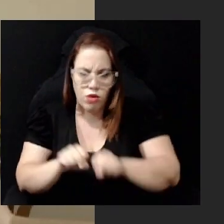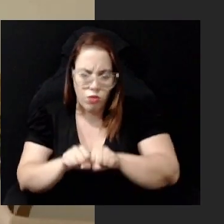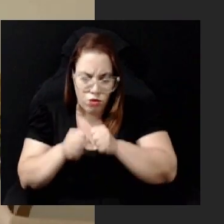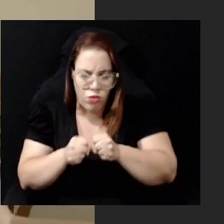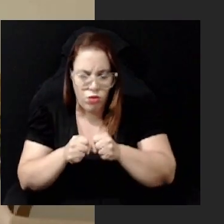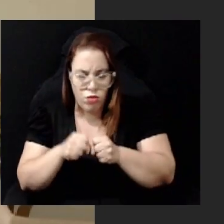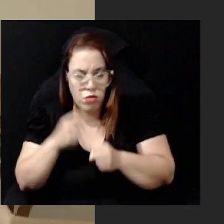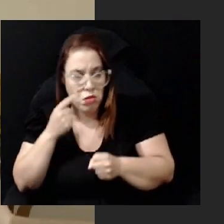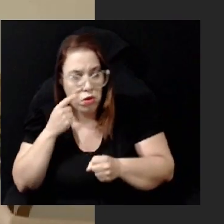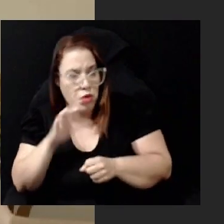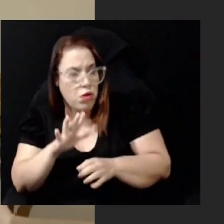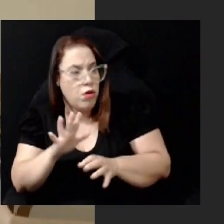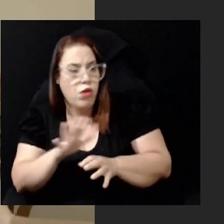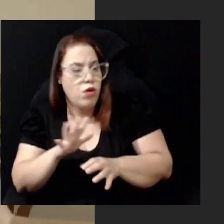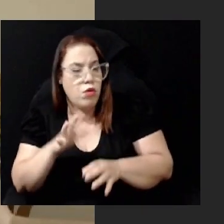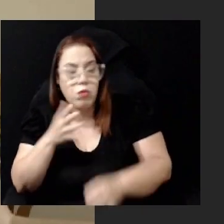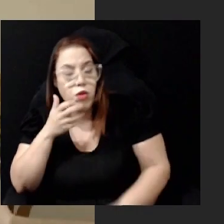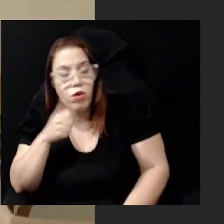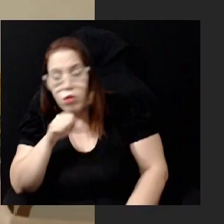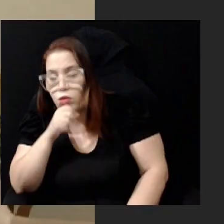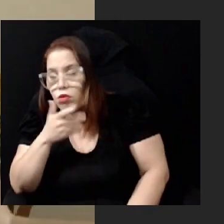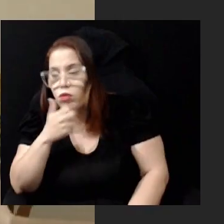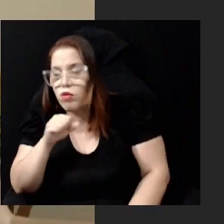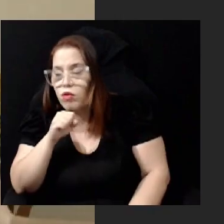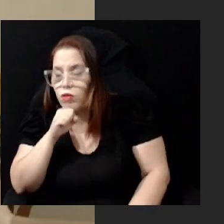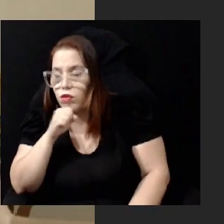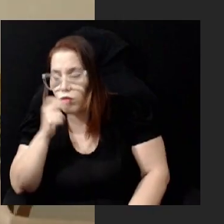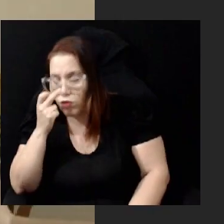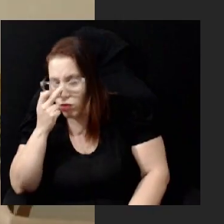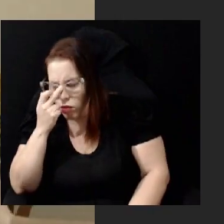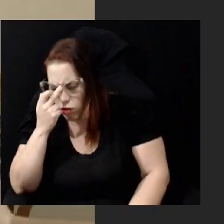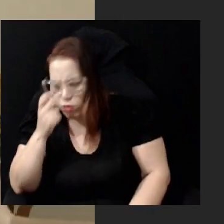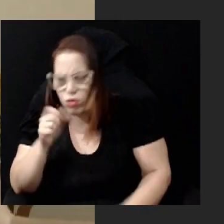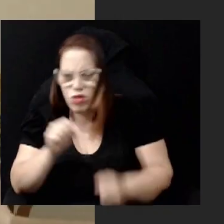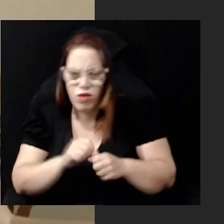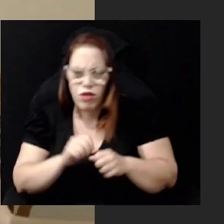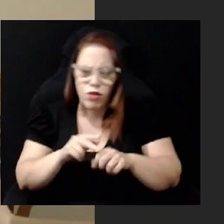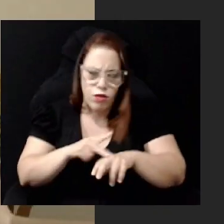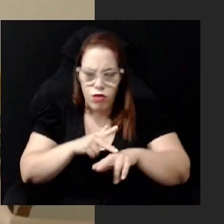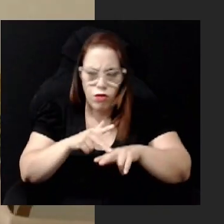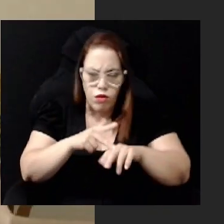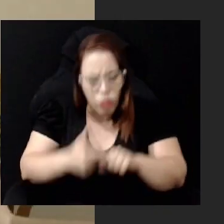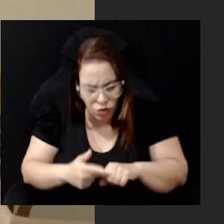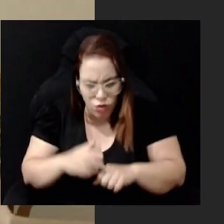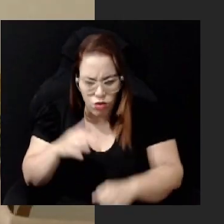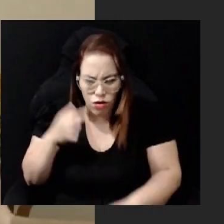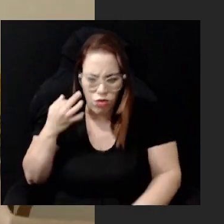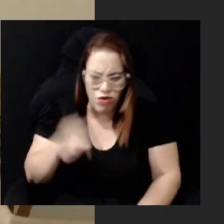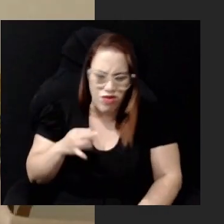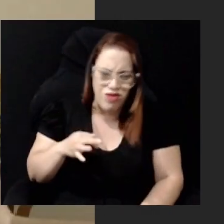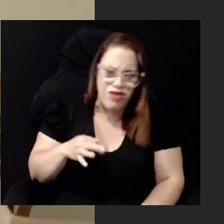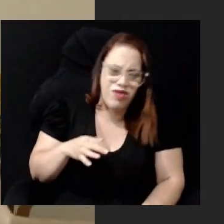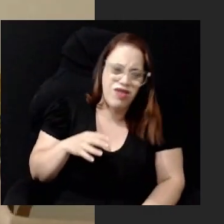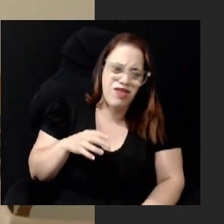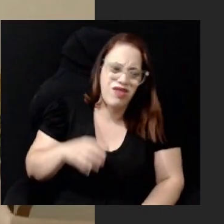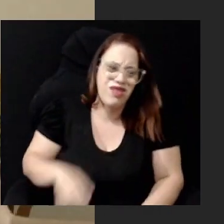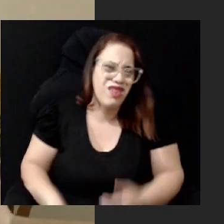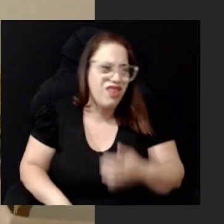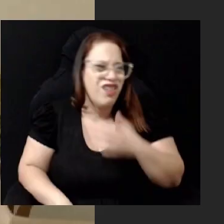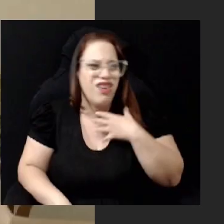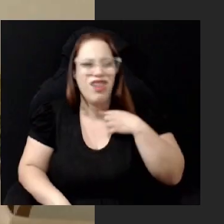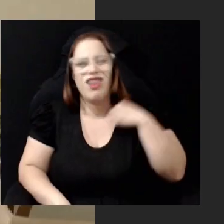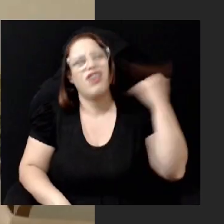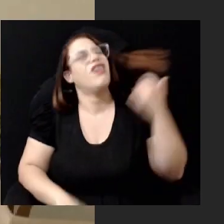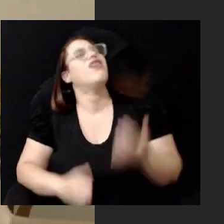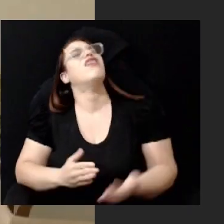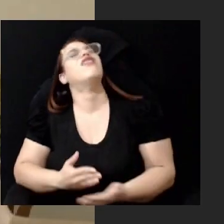passou desapercebida pelos pais, que às vezes no momento que você teve a queda, a dor ela não vem imediatamente, às vezes você só vai começar